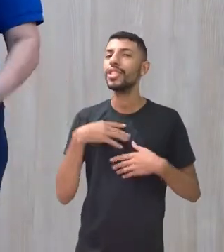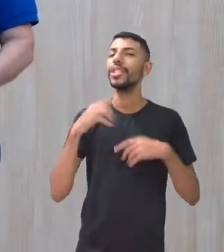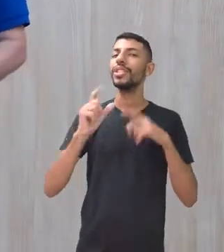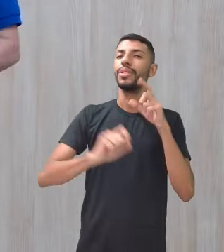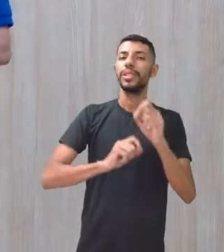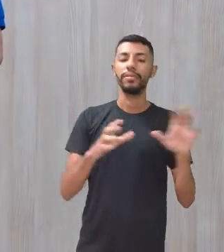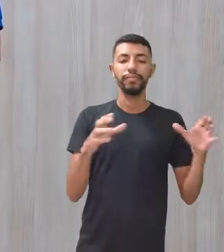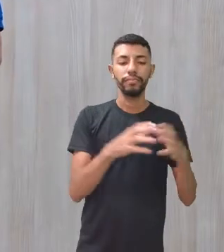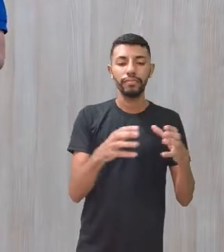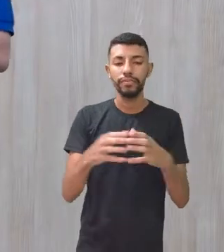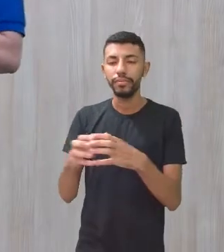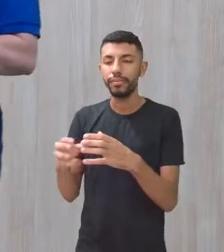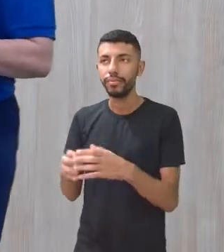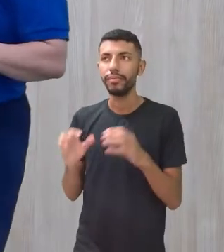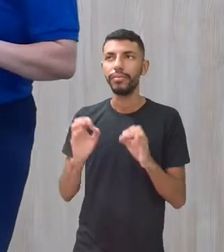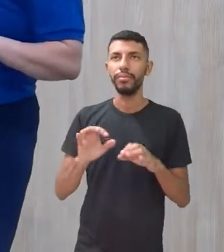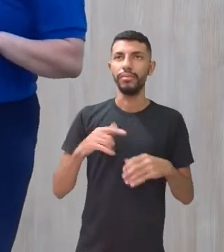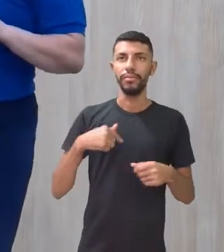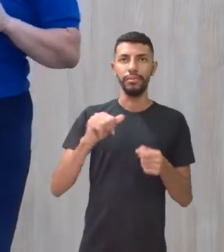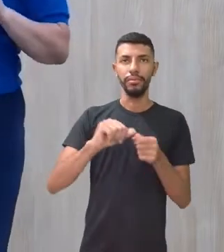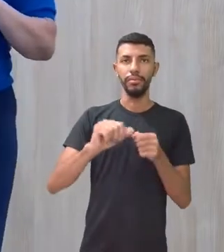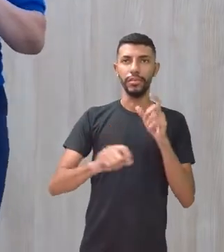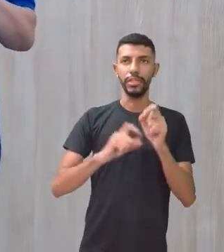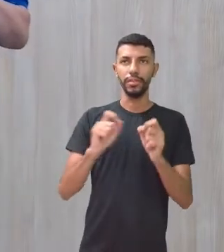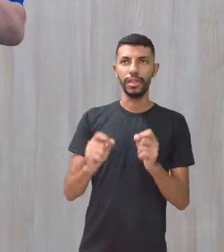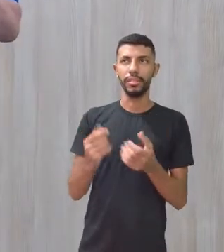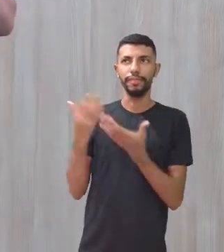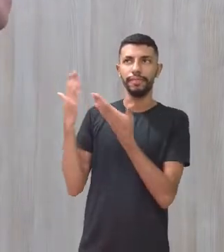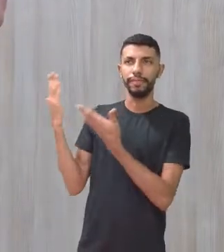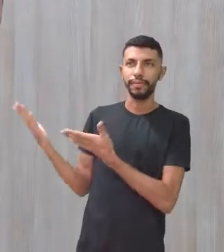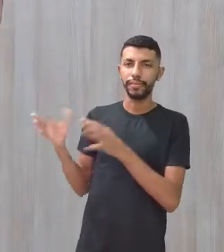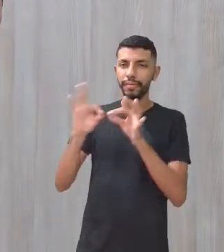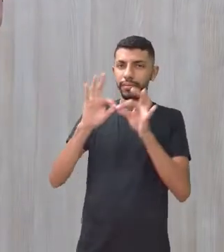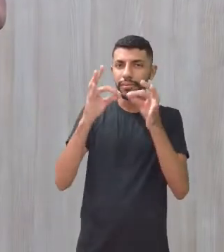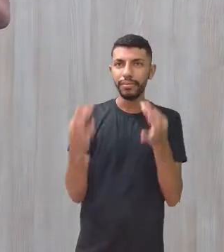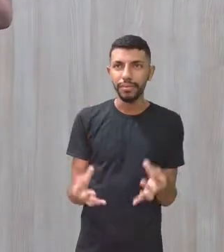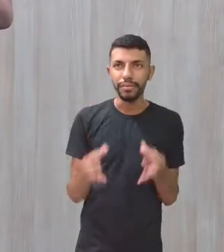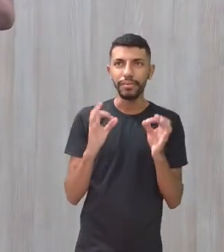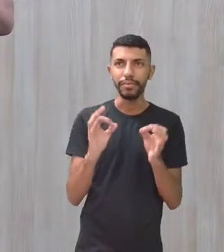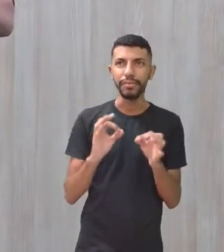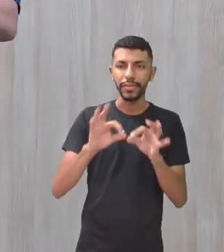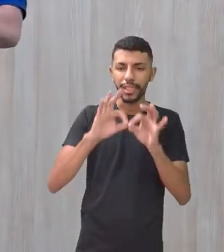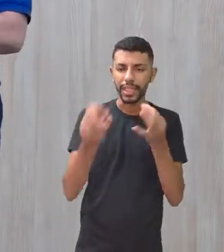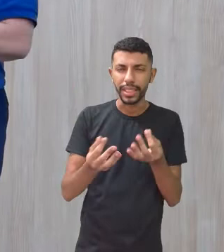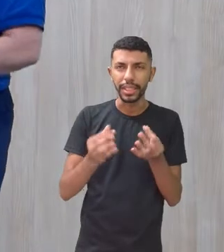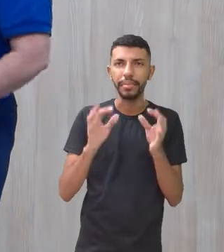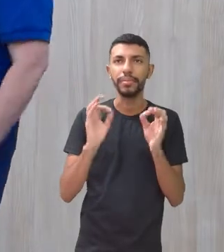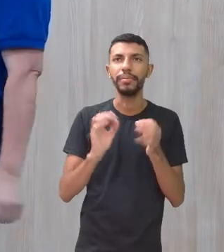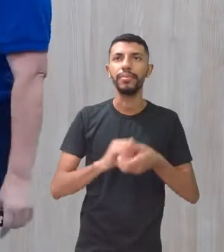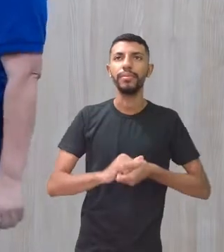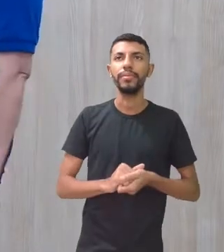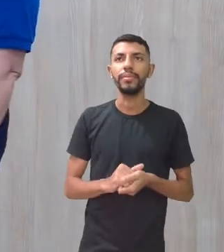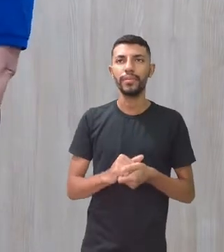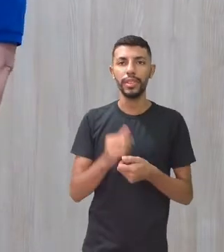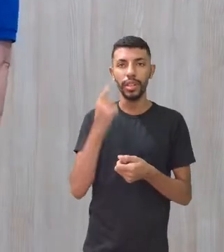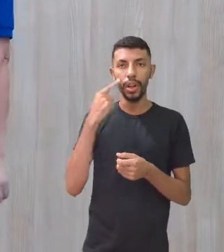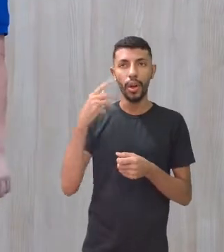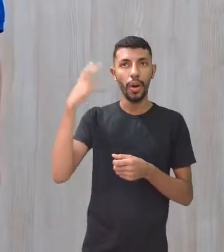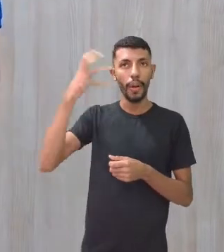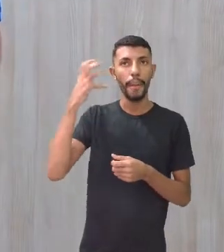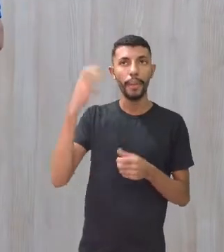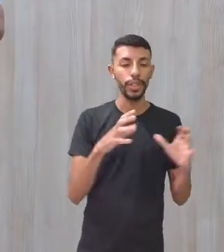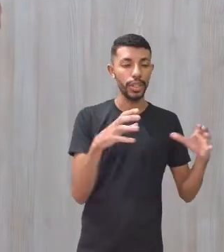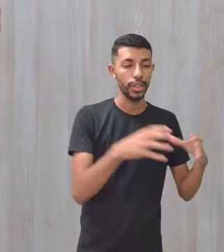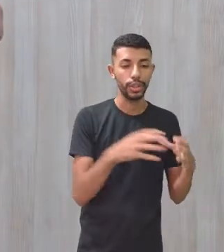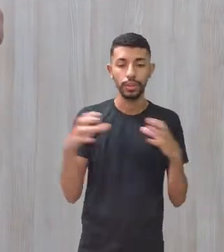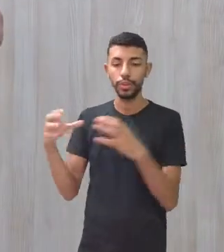você classificar. Eu fiz aqui uma classificação bem simples, a mais simples de todas. Eu dividi a música em 2